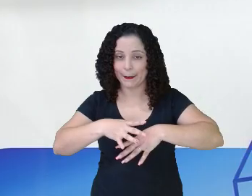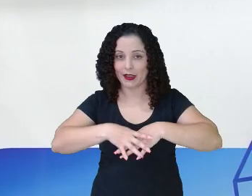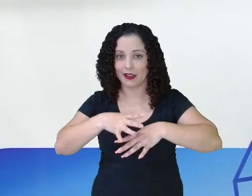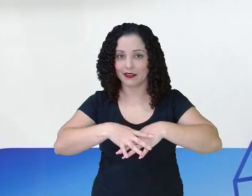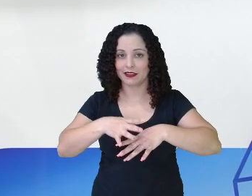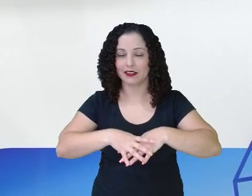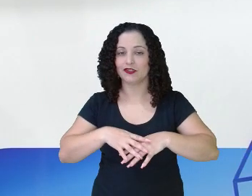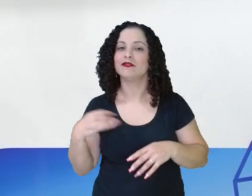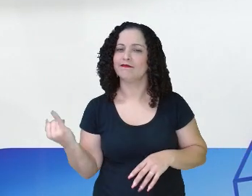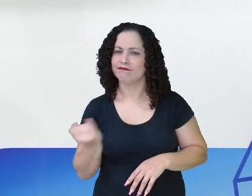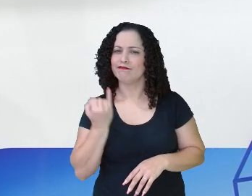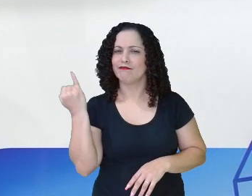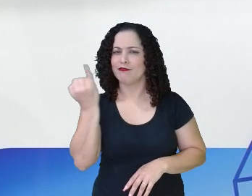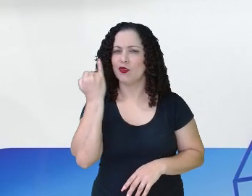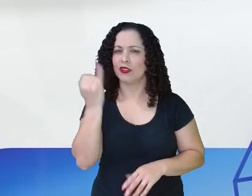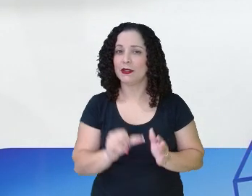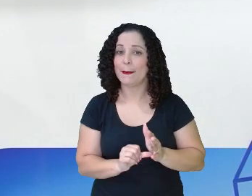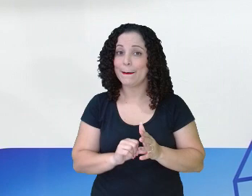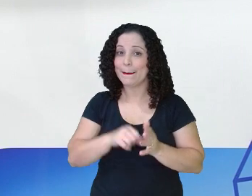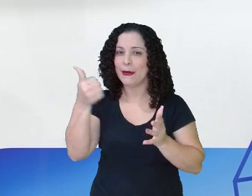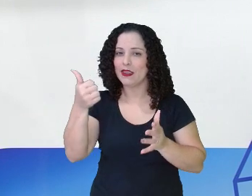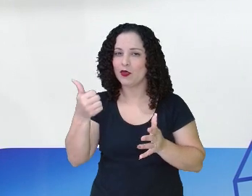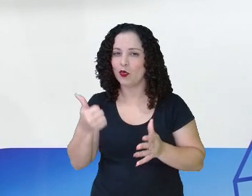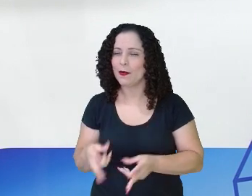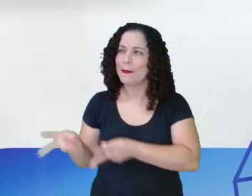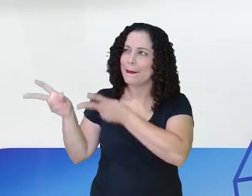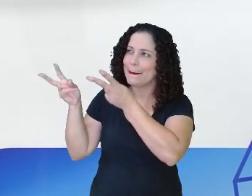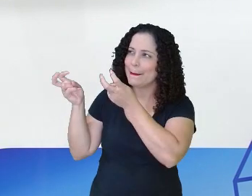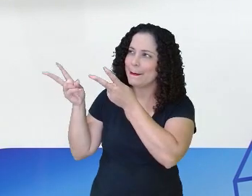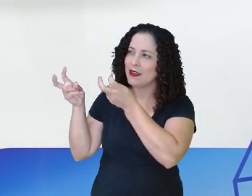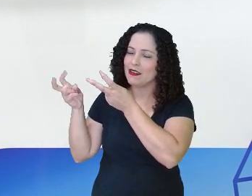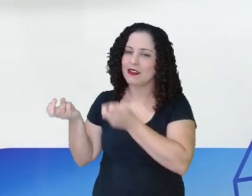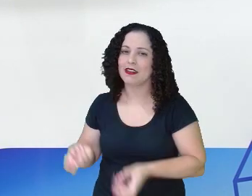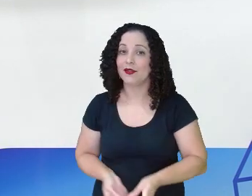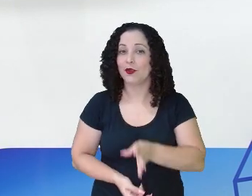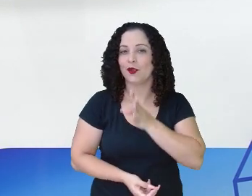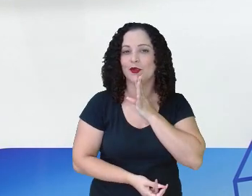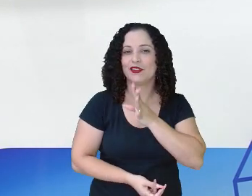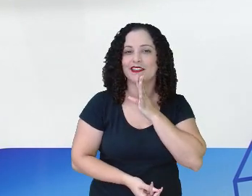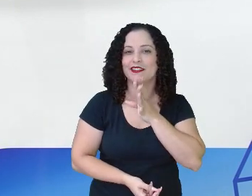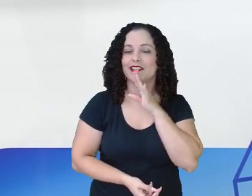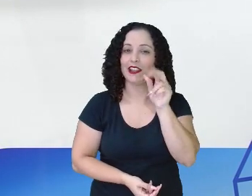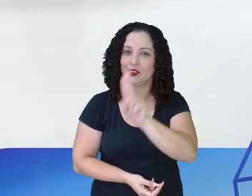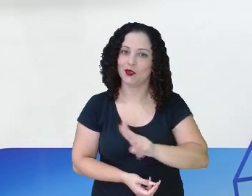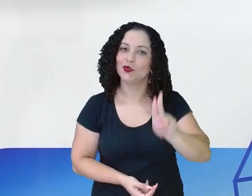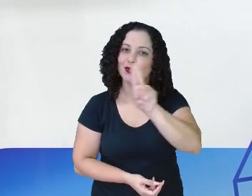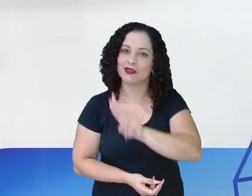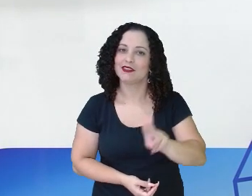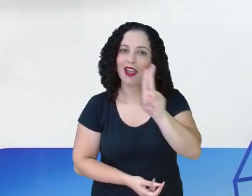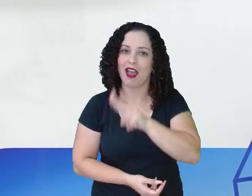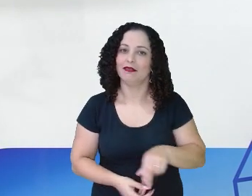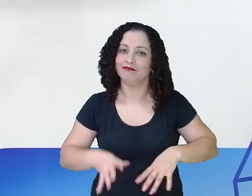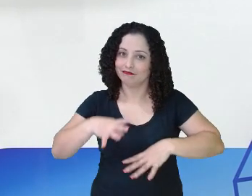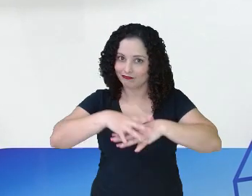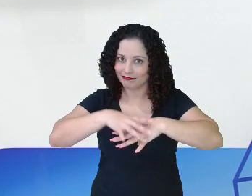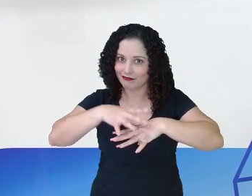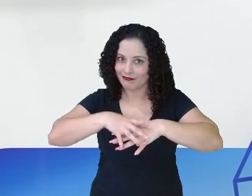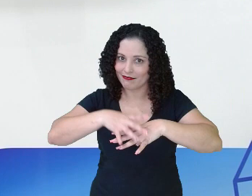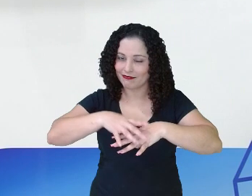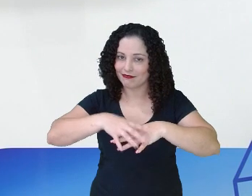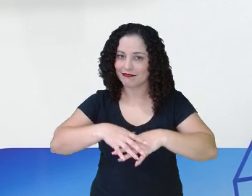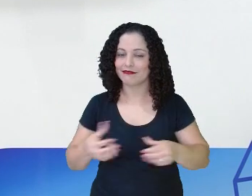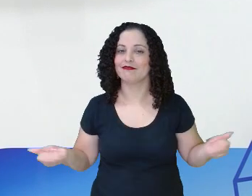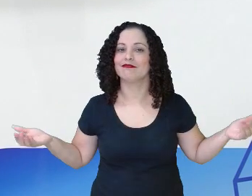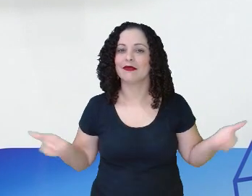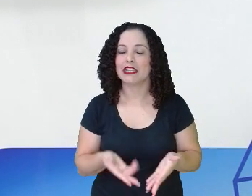a gente interpretar primeiro para depois utilizar as operações. Claro, no nosso caso, vamos